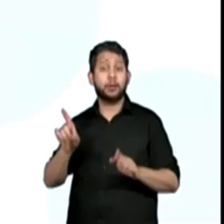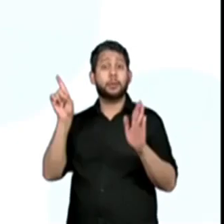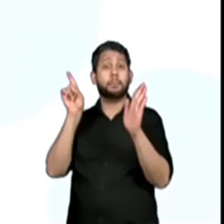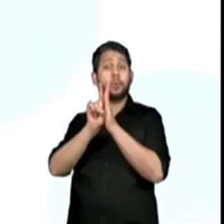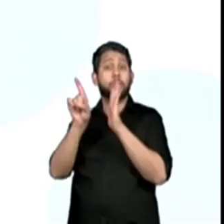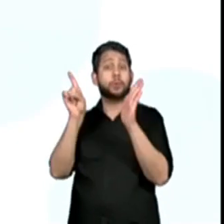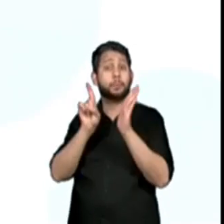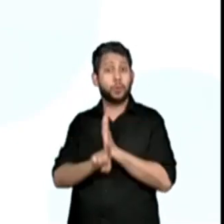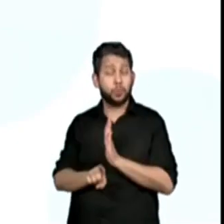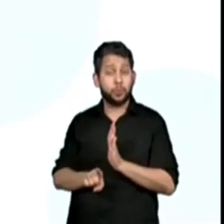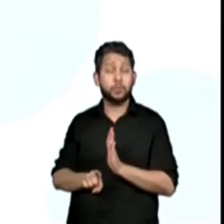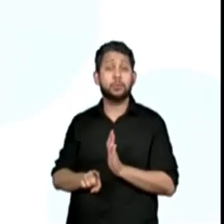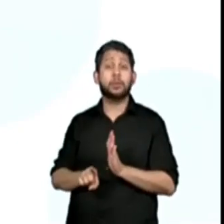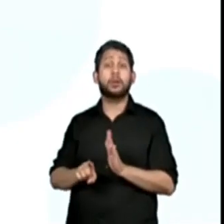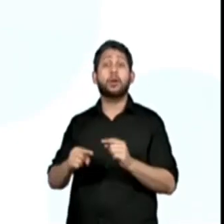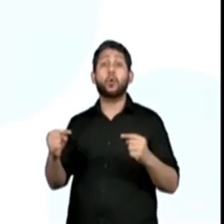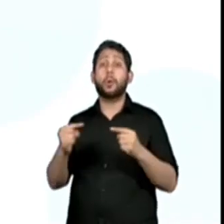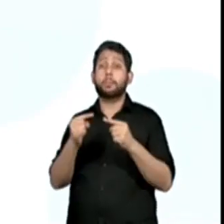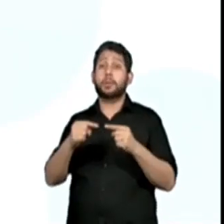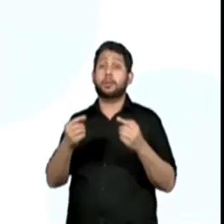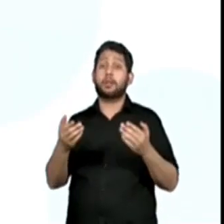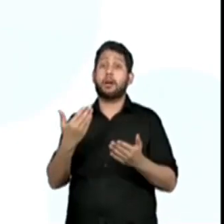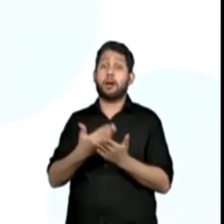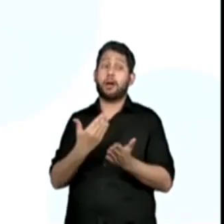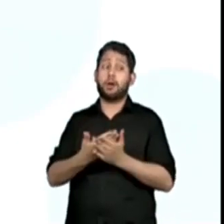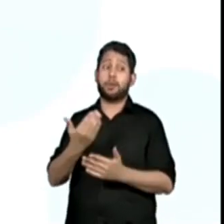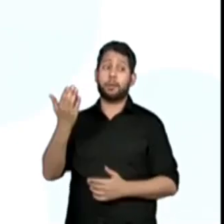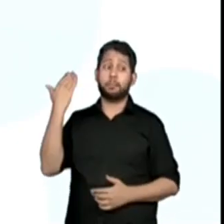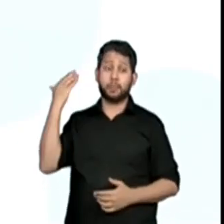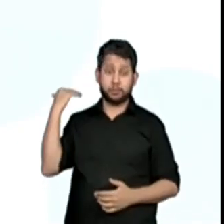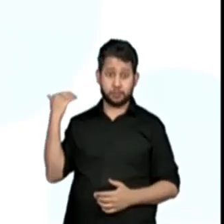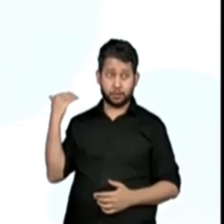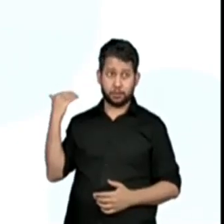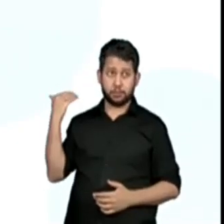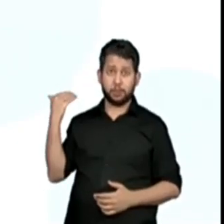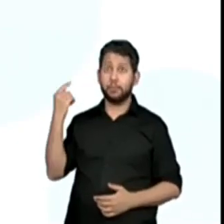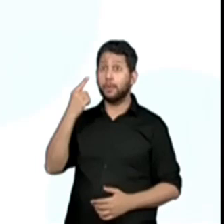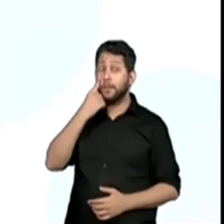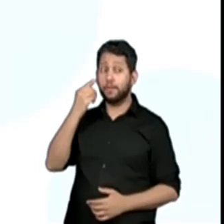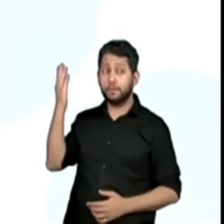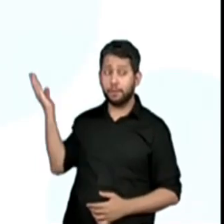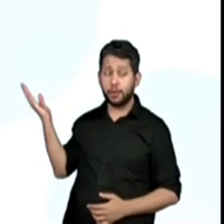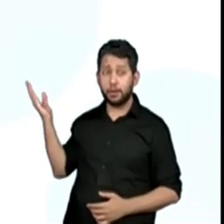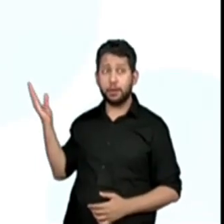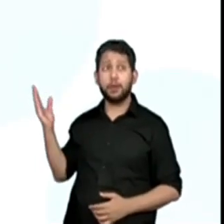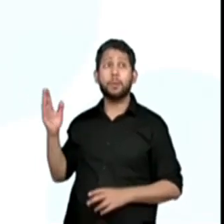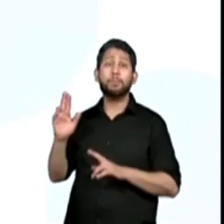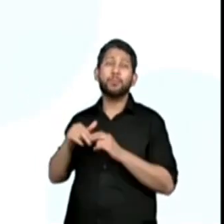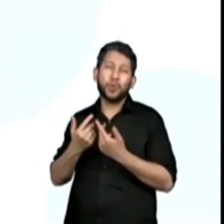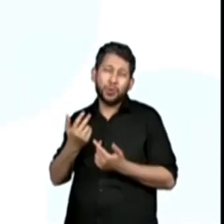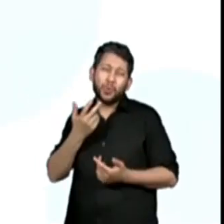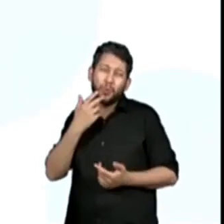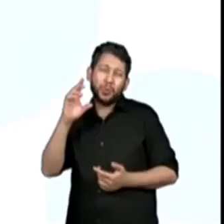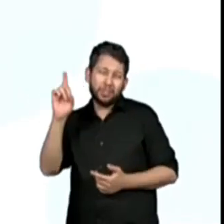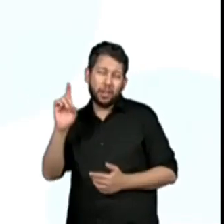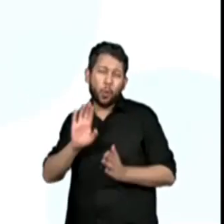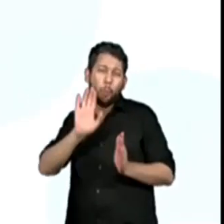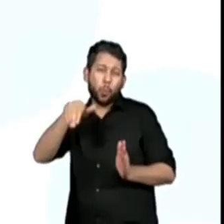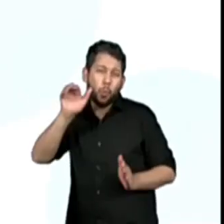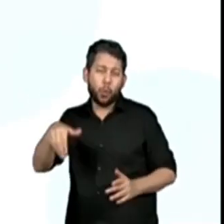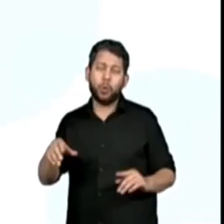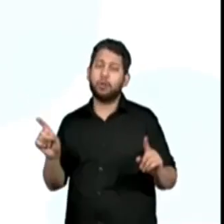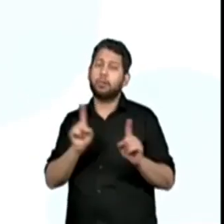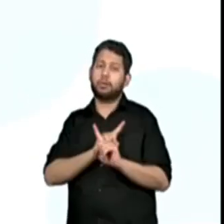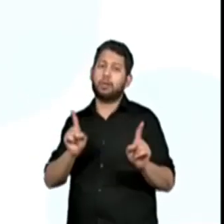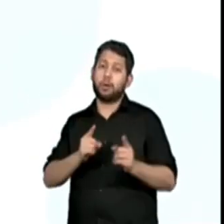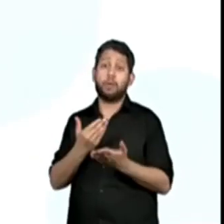duas questões continuadas da atividade da aula passada, por isso elas estão como D. Vão falar, a professora pulou, as primeiras a gente já